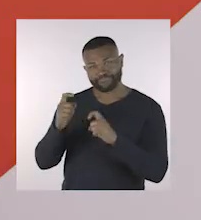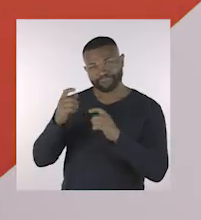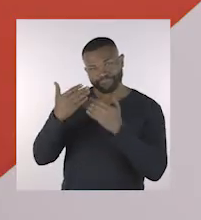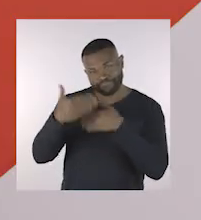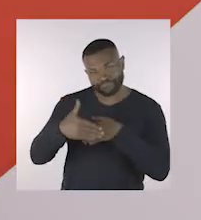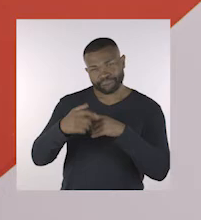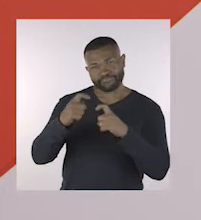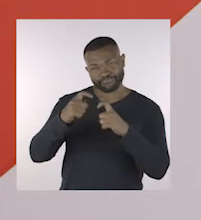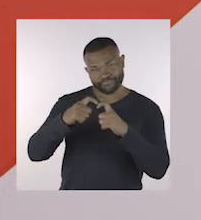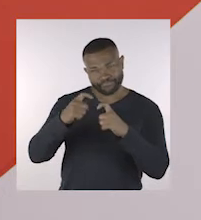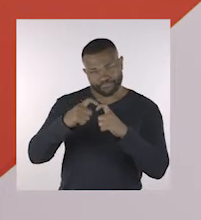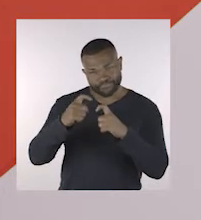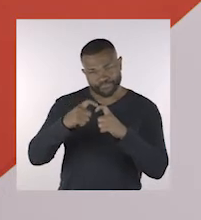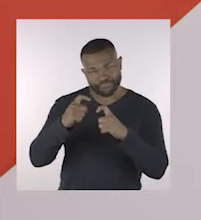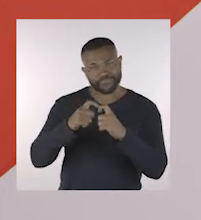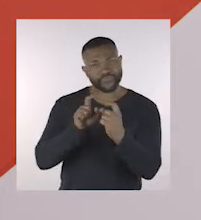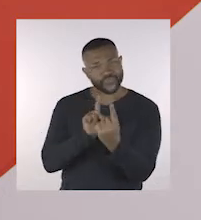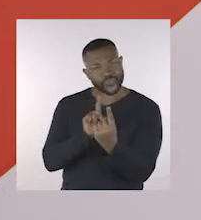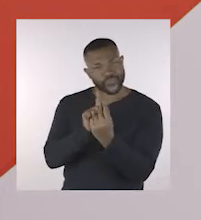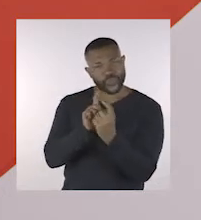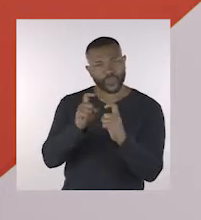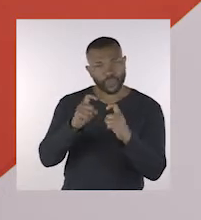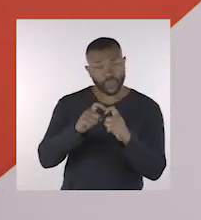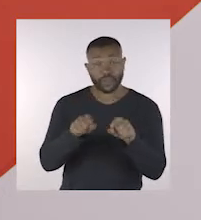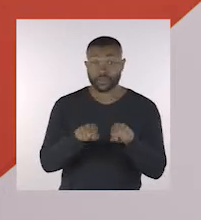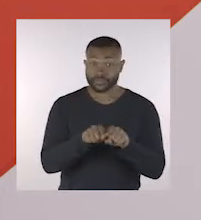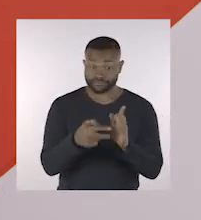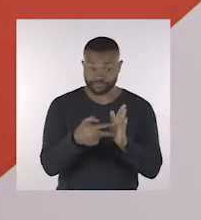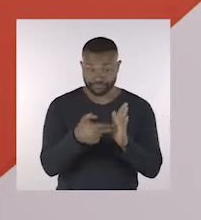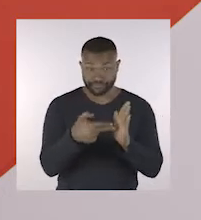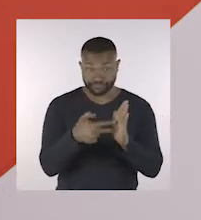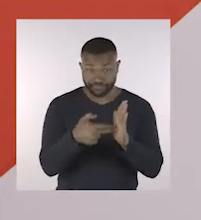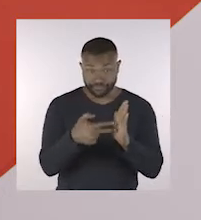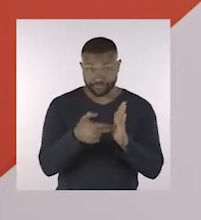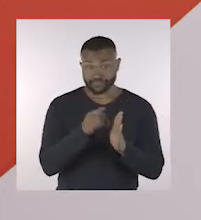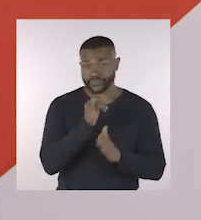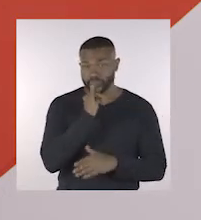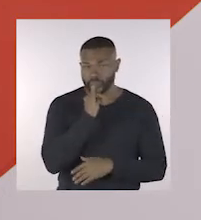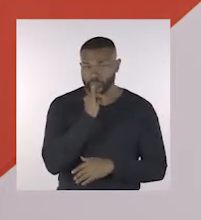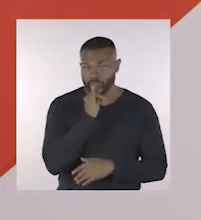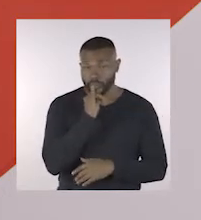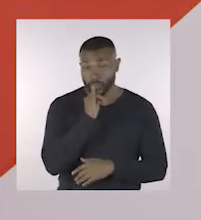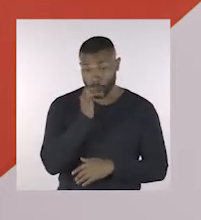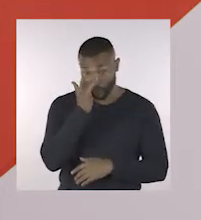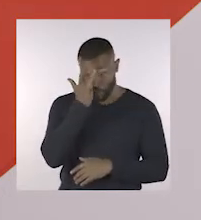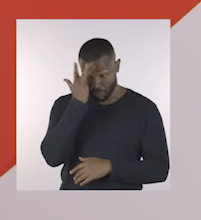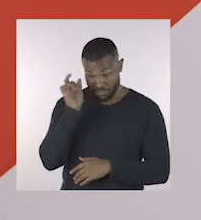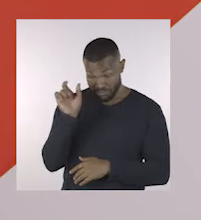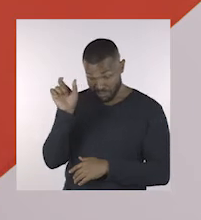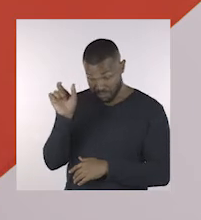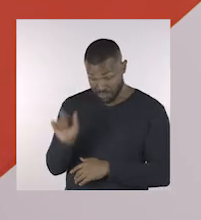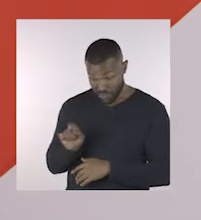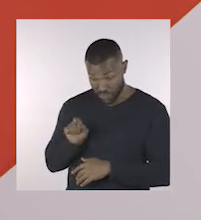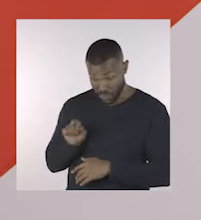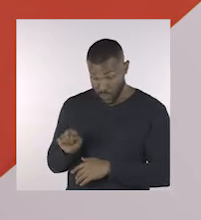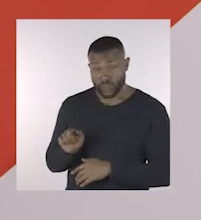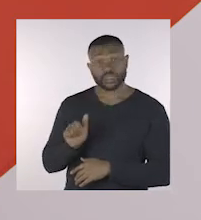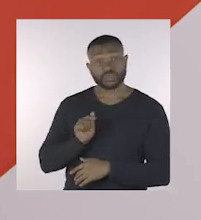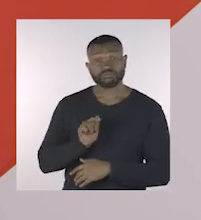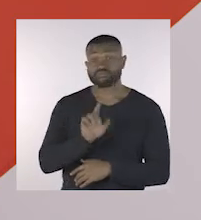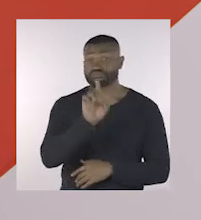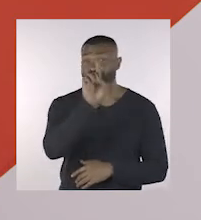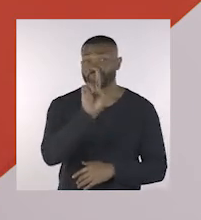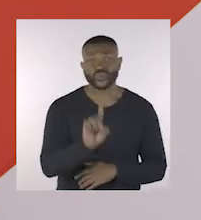e para fazer esses exames essa essas consultas e essa cirurgias eletivas se elas não tivesse elas